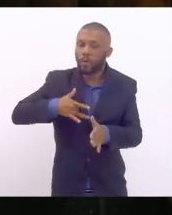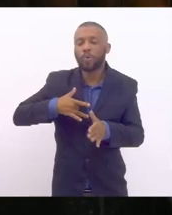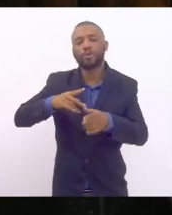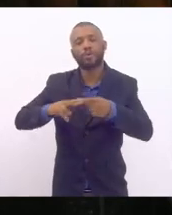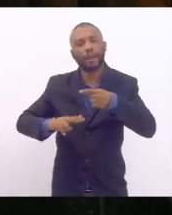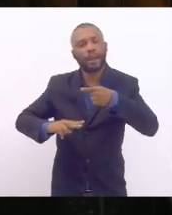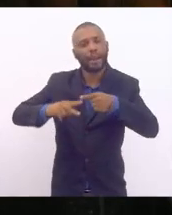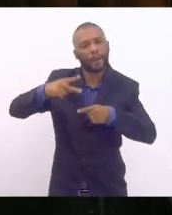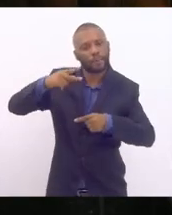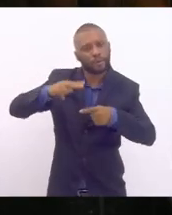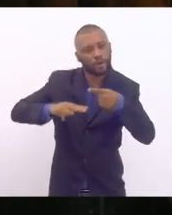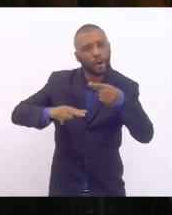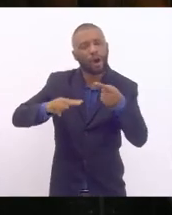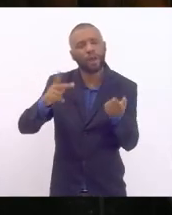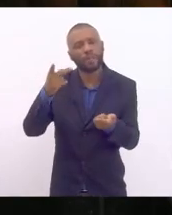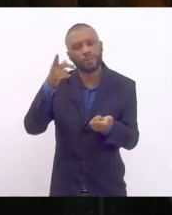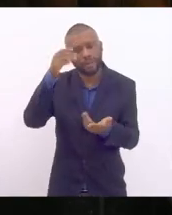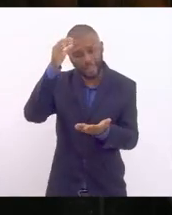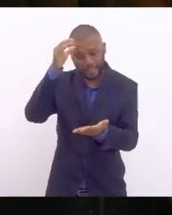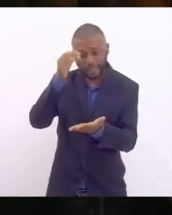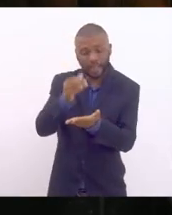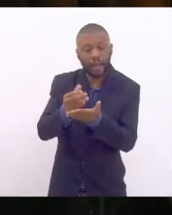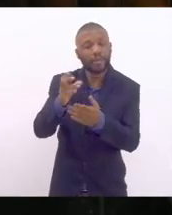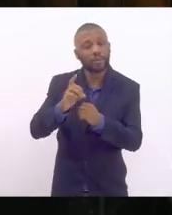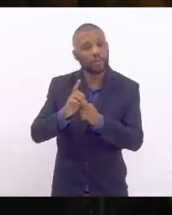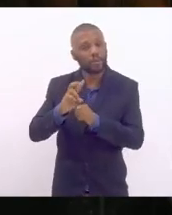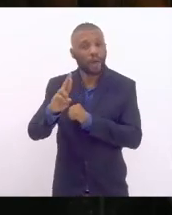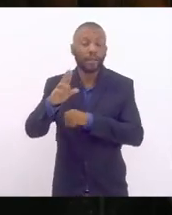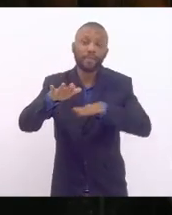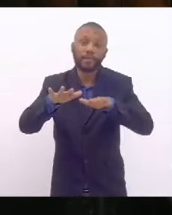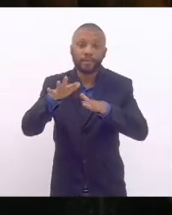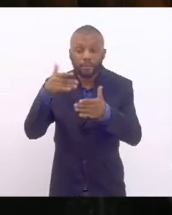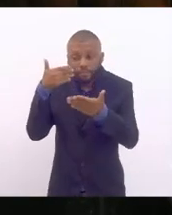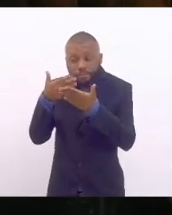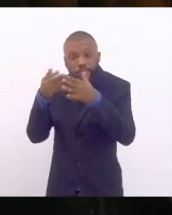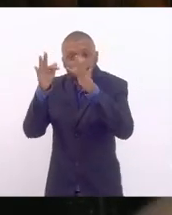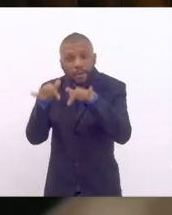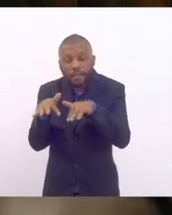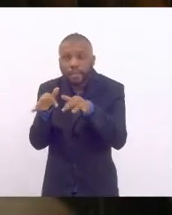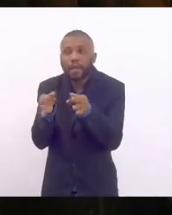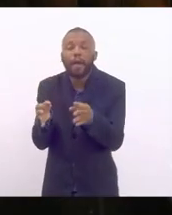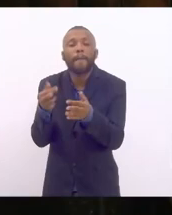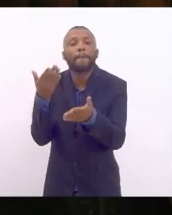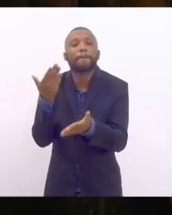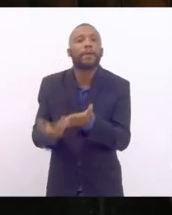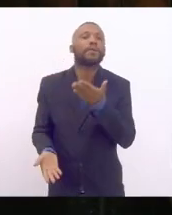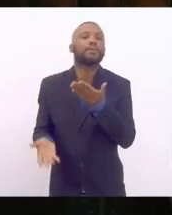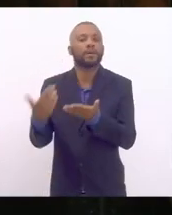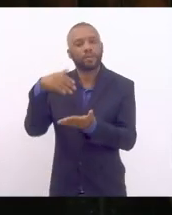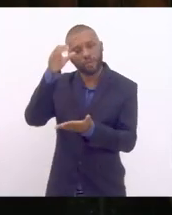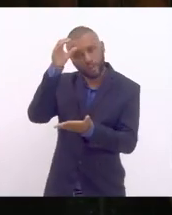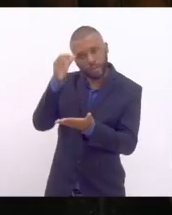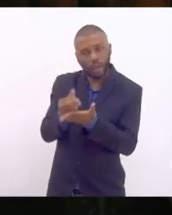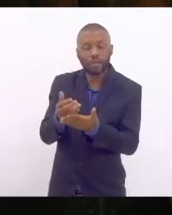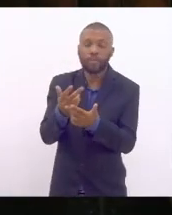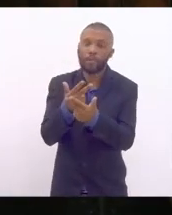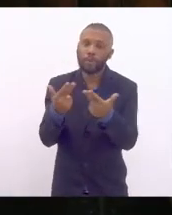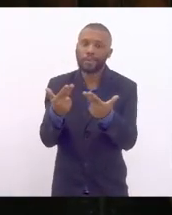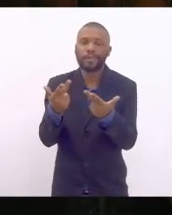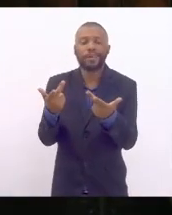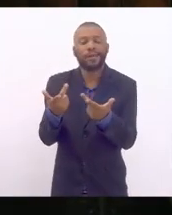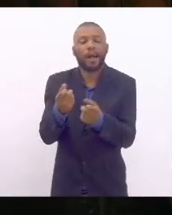então tese doutorado aqui de repente que eu sou já estão terminando simplesmente perder suas terras então é uma coisa